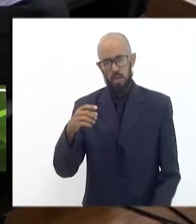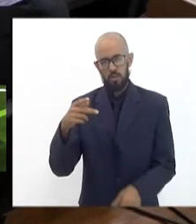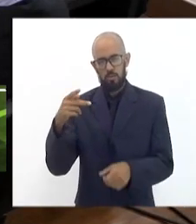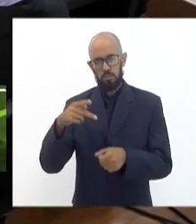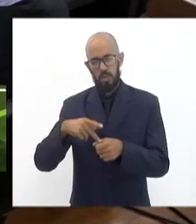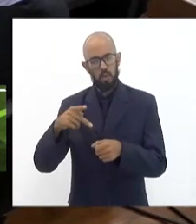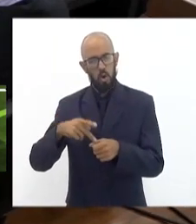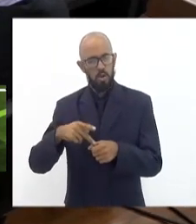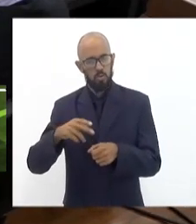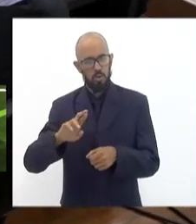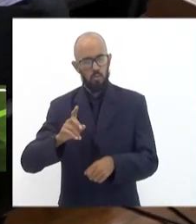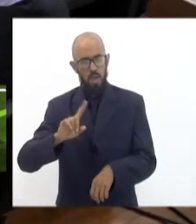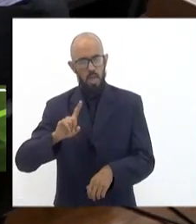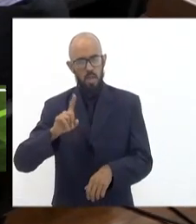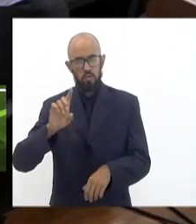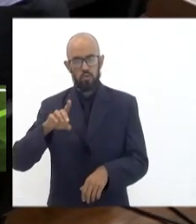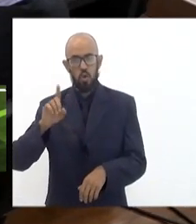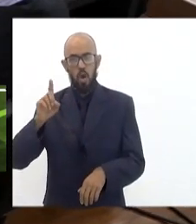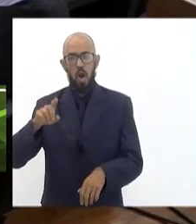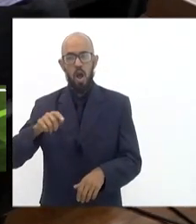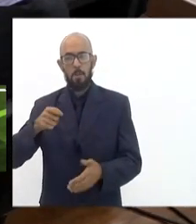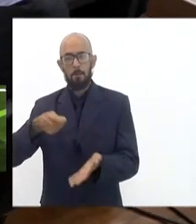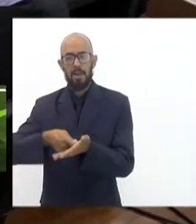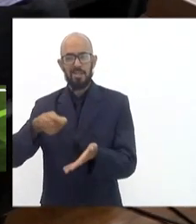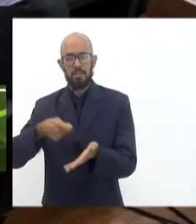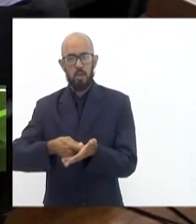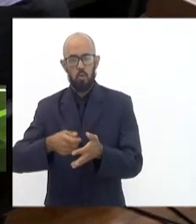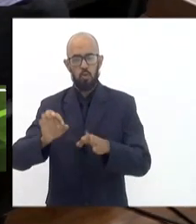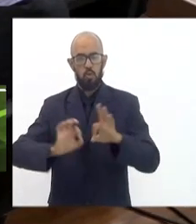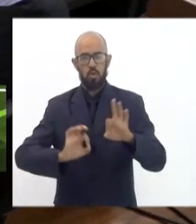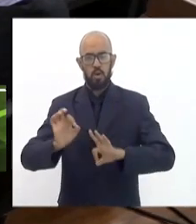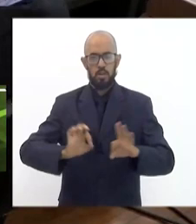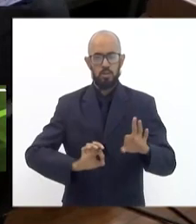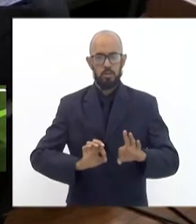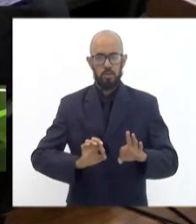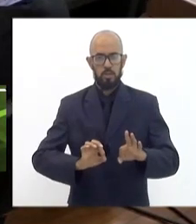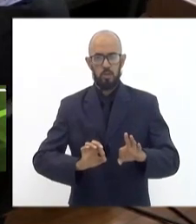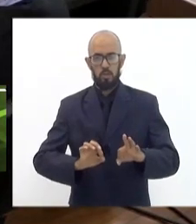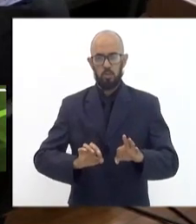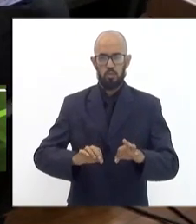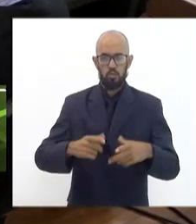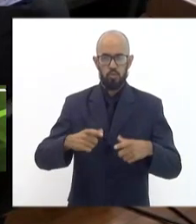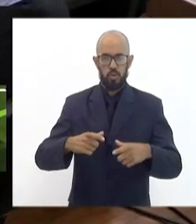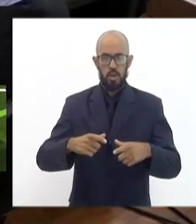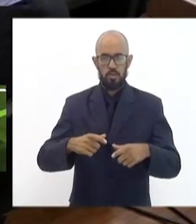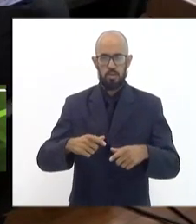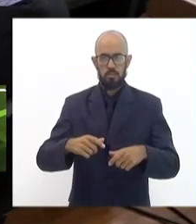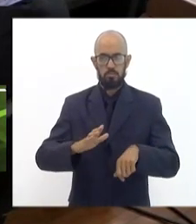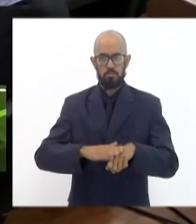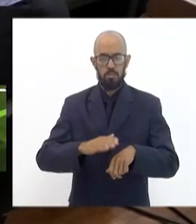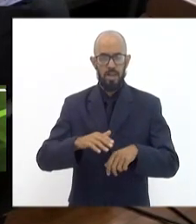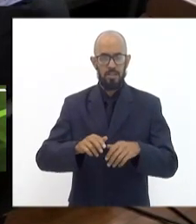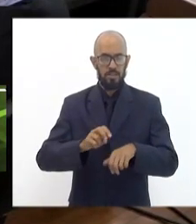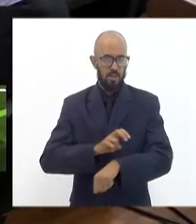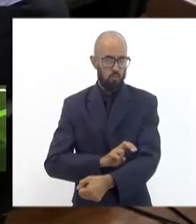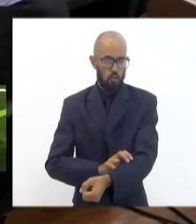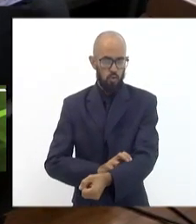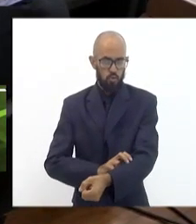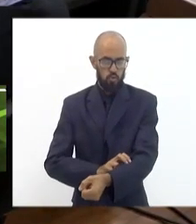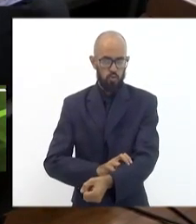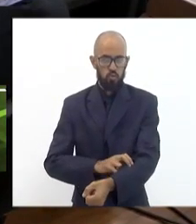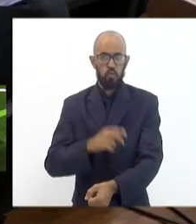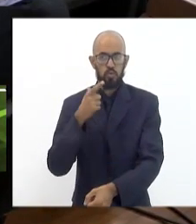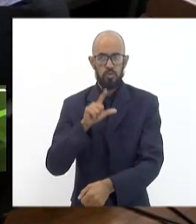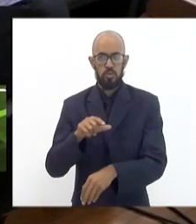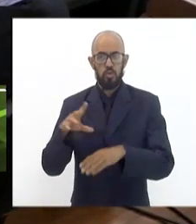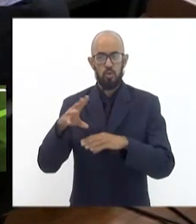fator pressão organização e nos pontos nevrálgicos profissões 2,21 mais Dois Bilhões